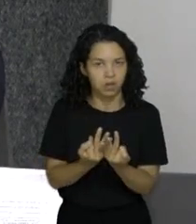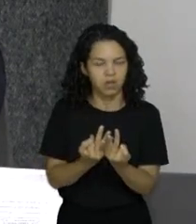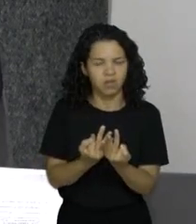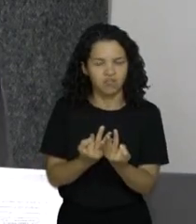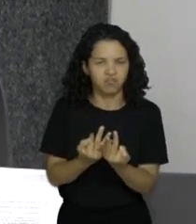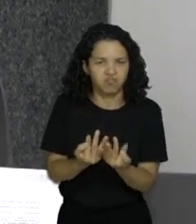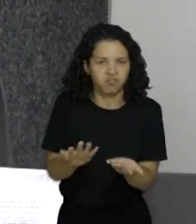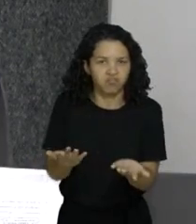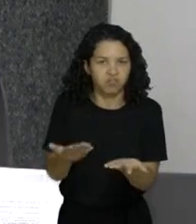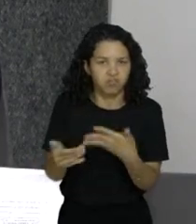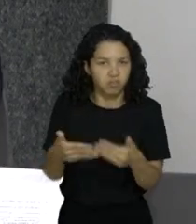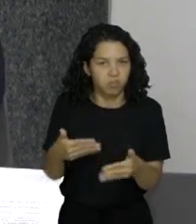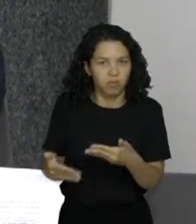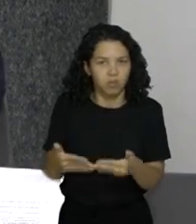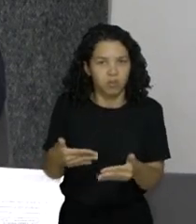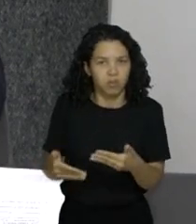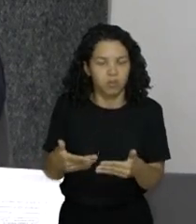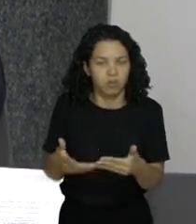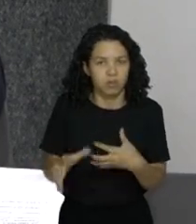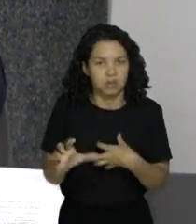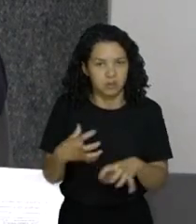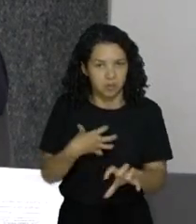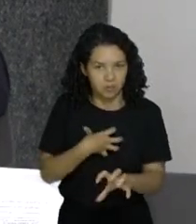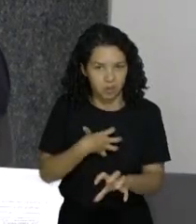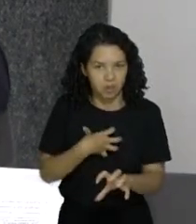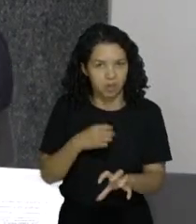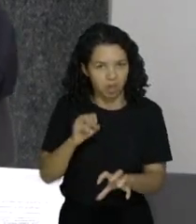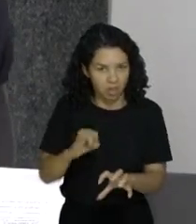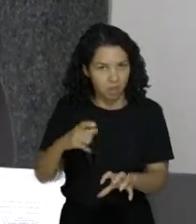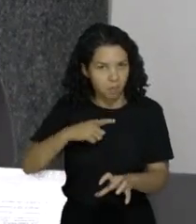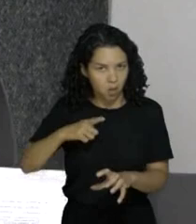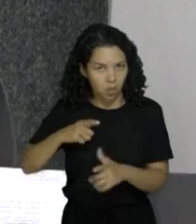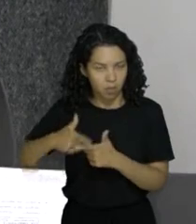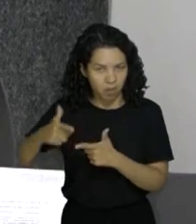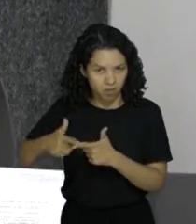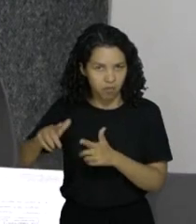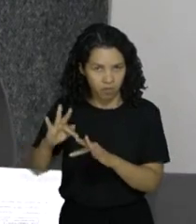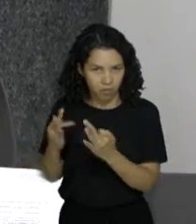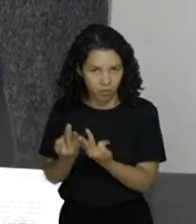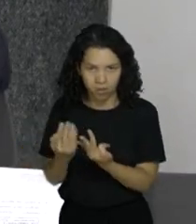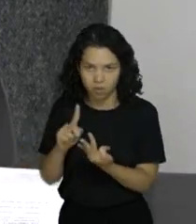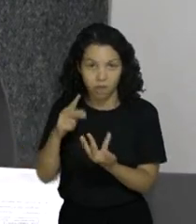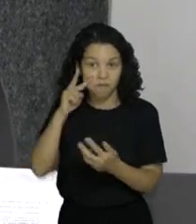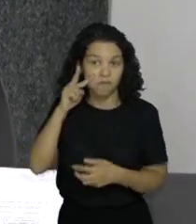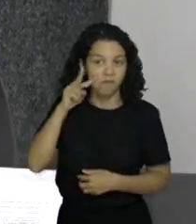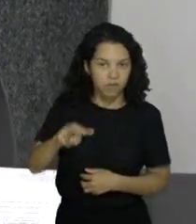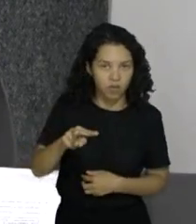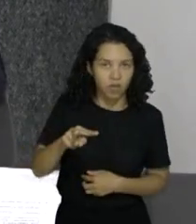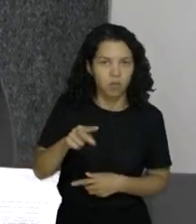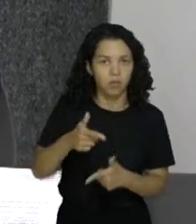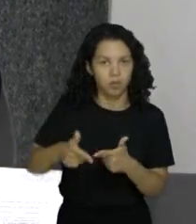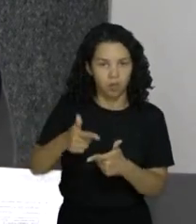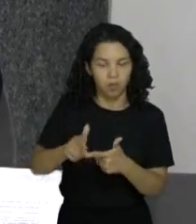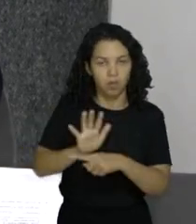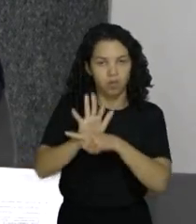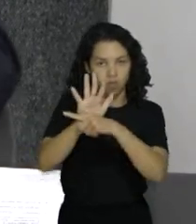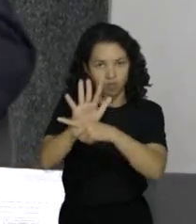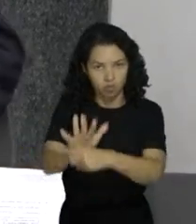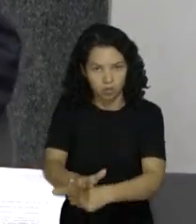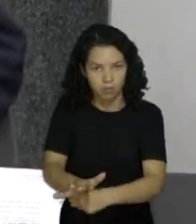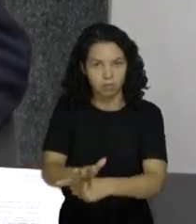a sensibilidade não tá em teu não tem problema tá em enxergar um problema e ajudar a enfrentar o problema